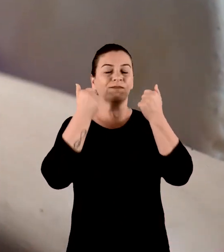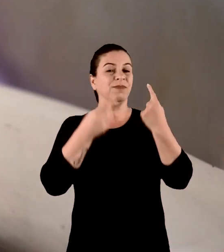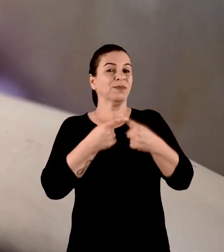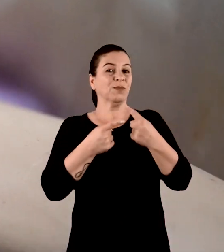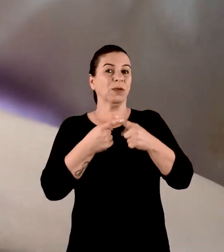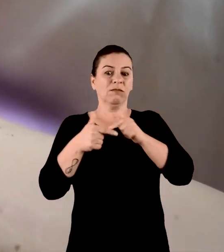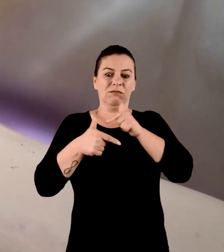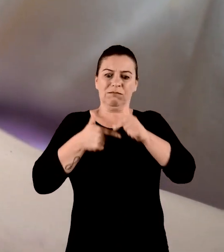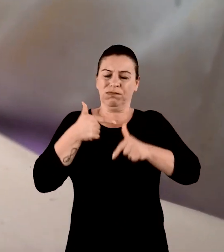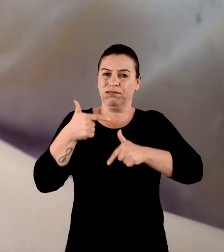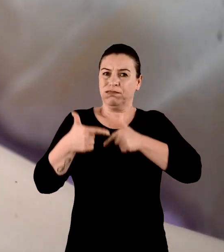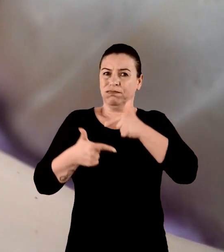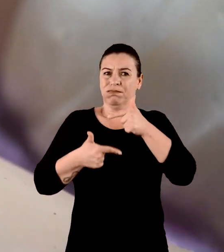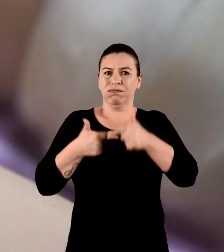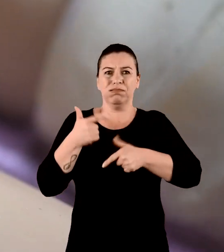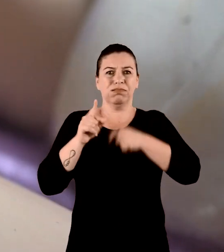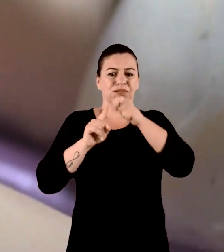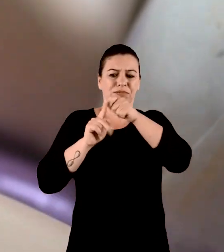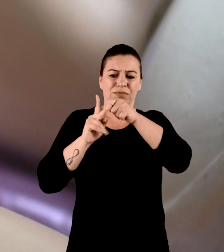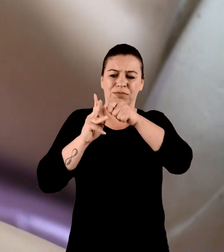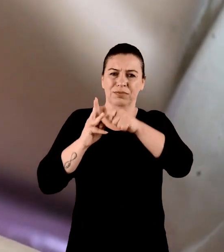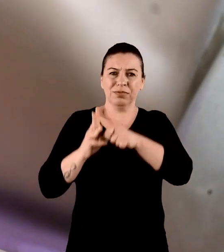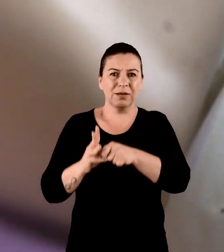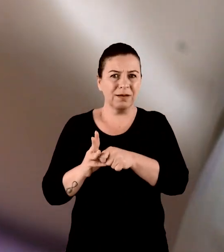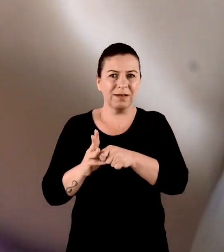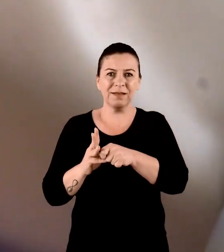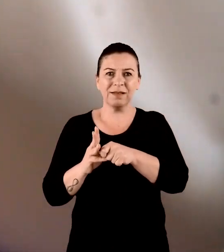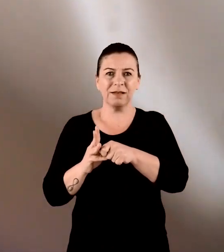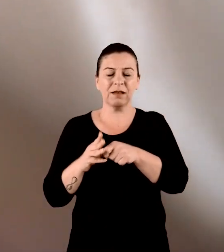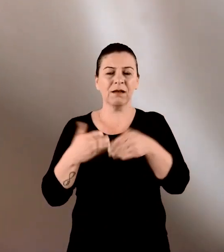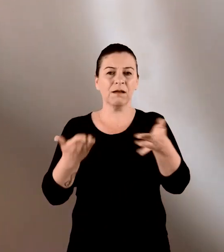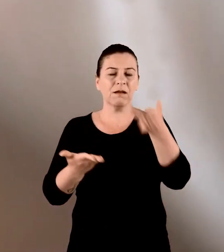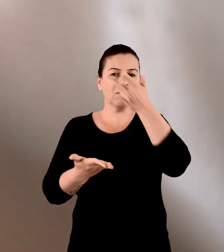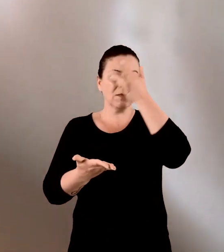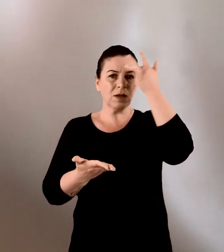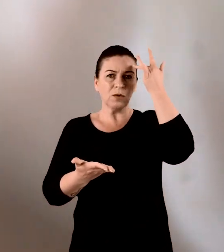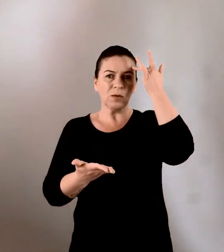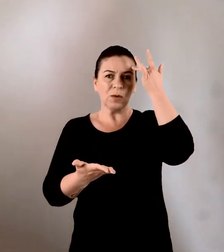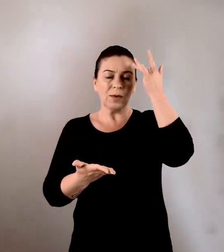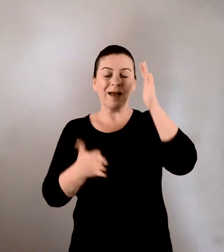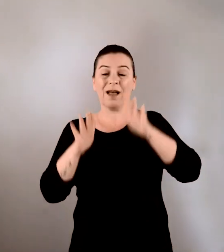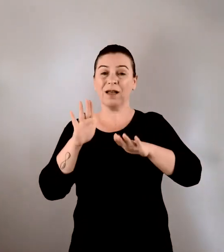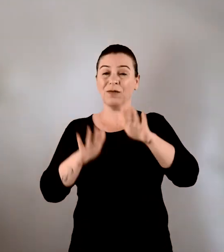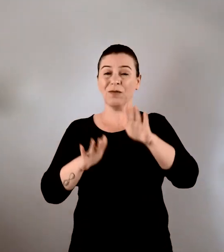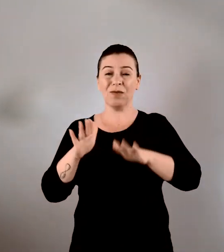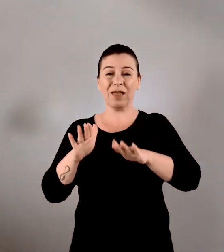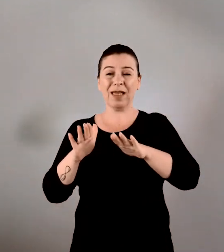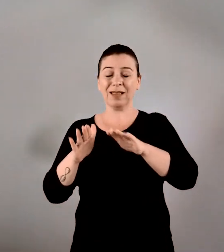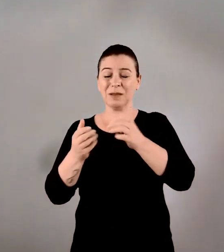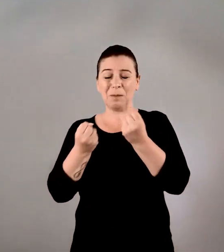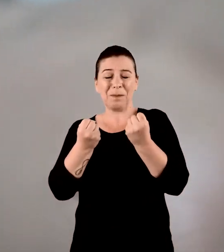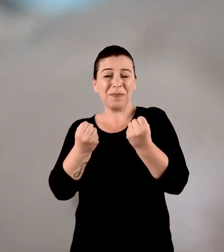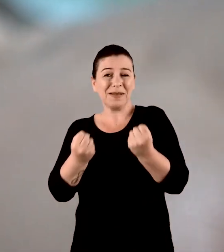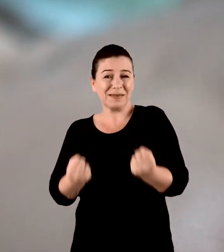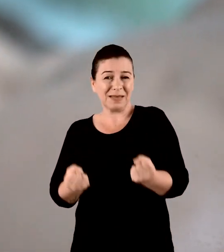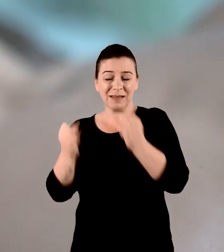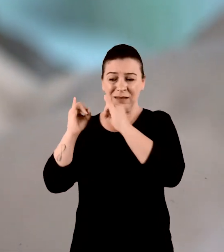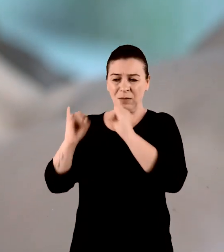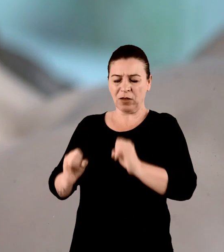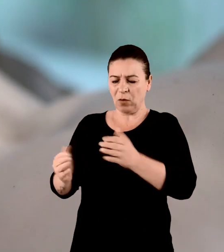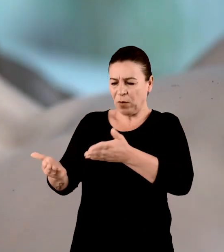chorar, né? Porque muitas vezes eu trabalho que fiquei meses ali a fio, aí as pessoas,